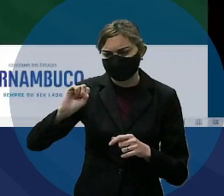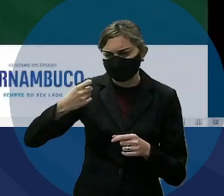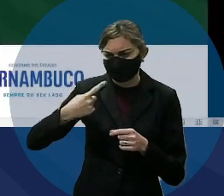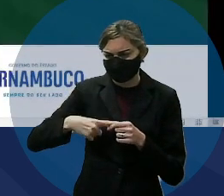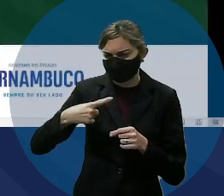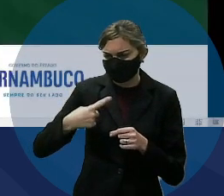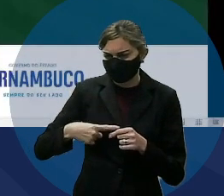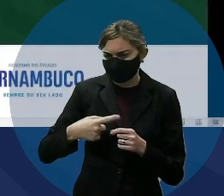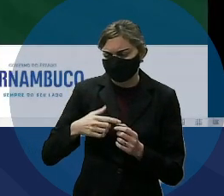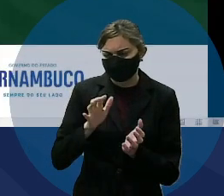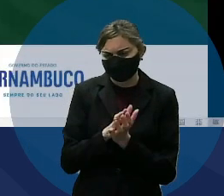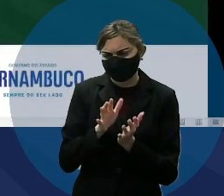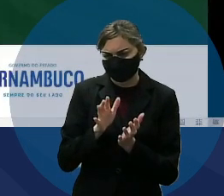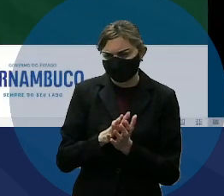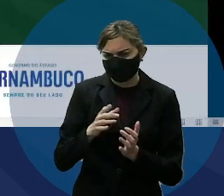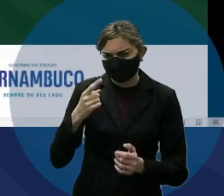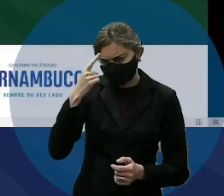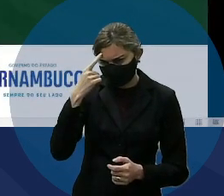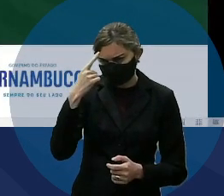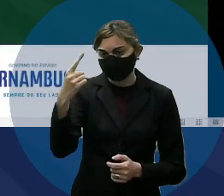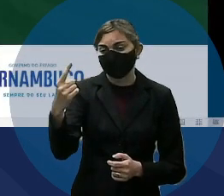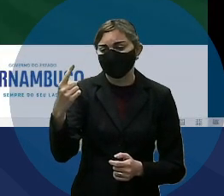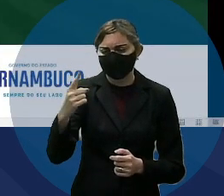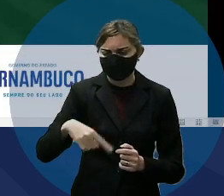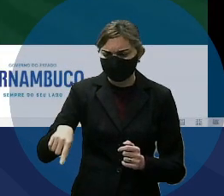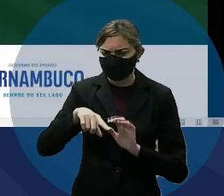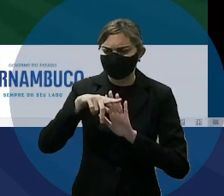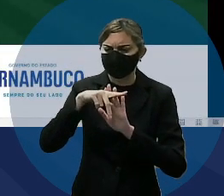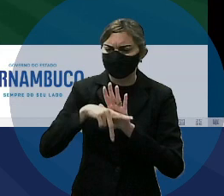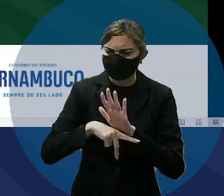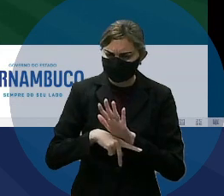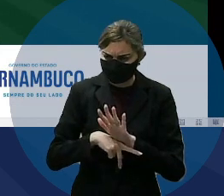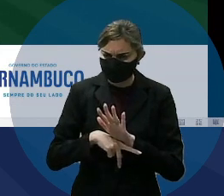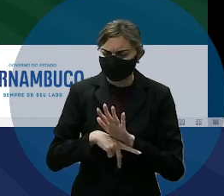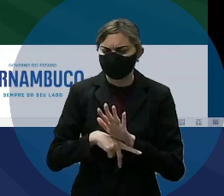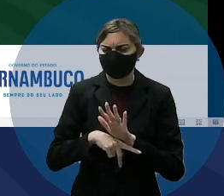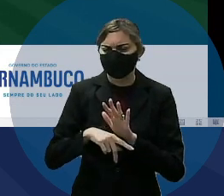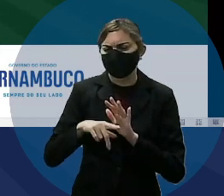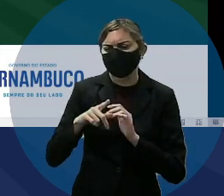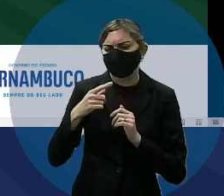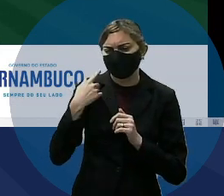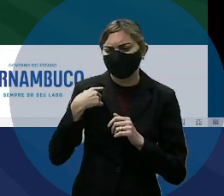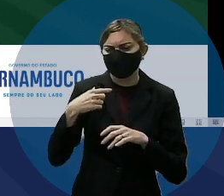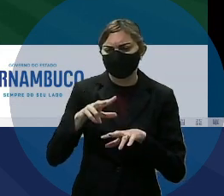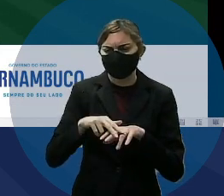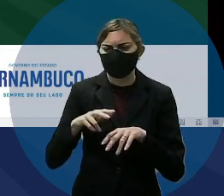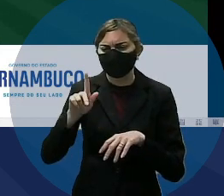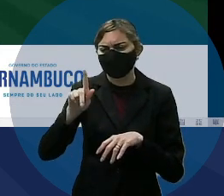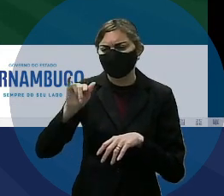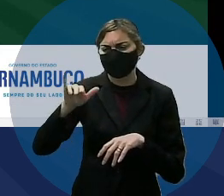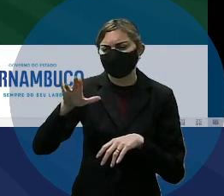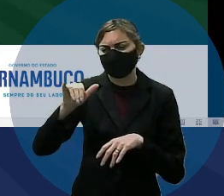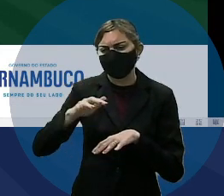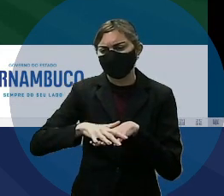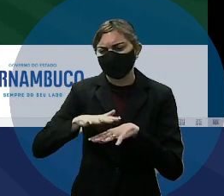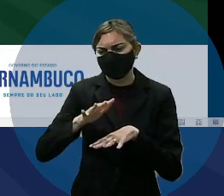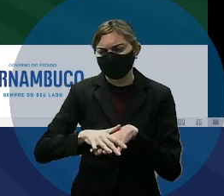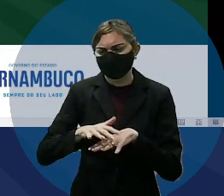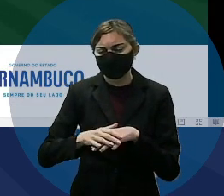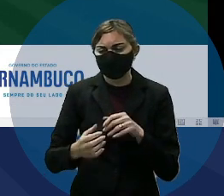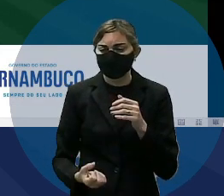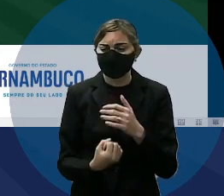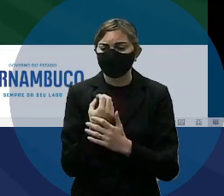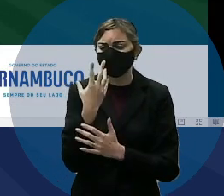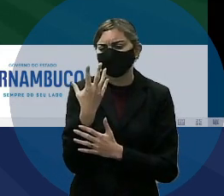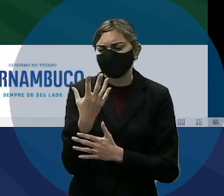E a ideia do nosso projeto, que é a Gincamática, Brincando com a Matemática, ela surgiu